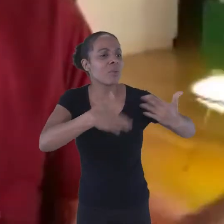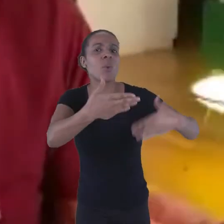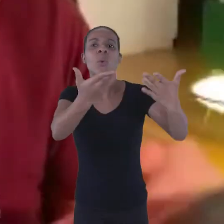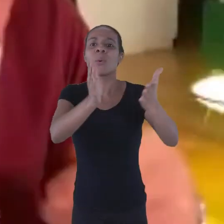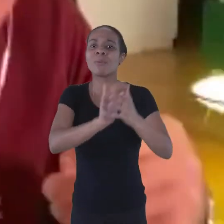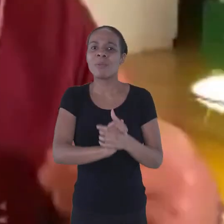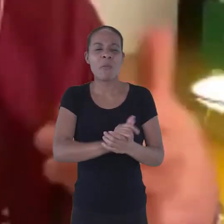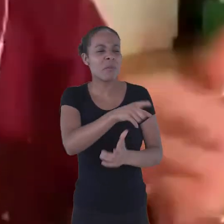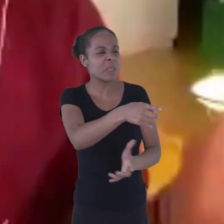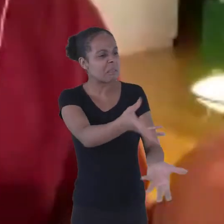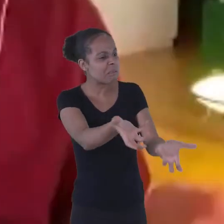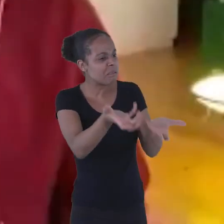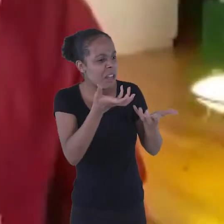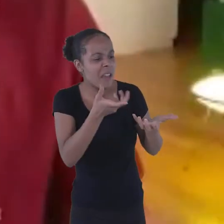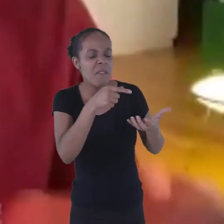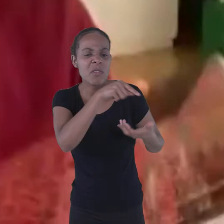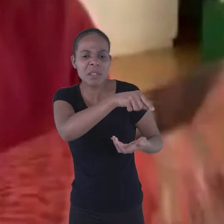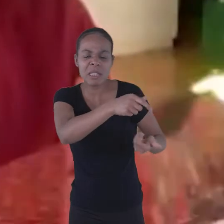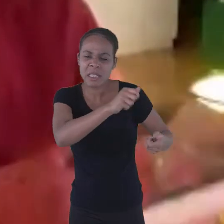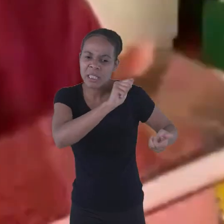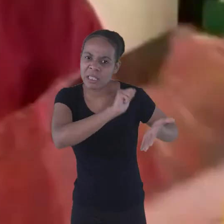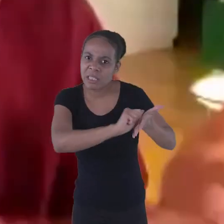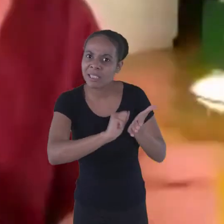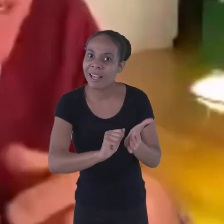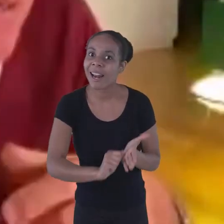né? Ou o que você consegue,